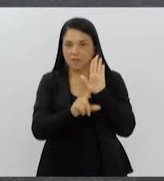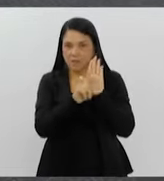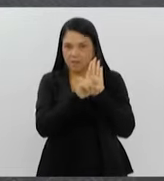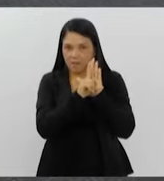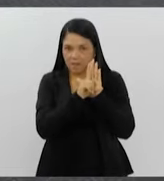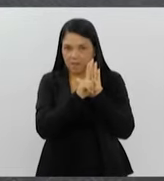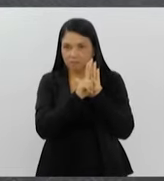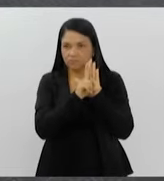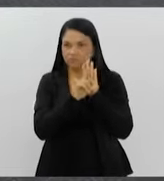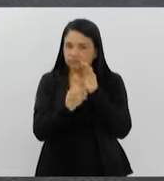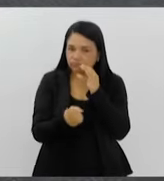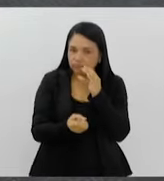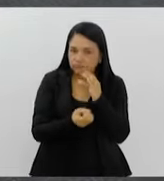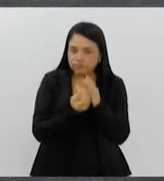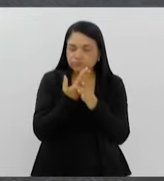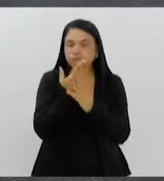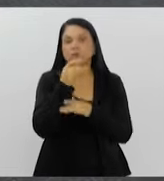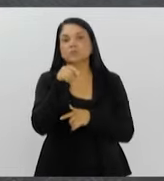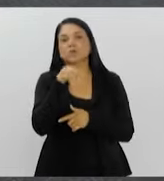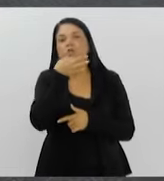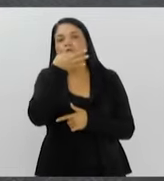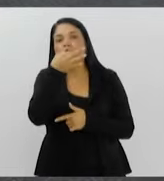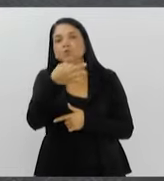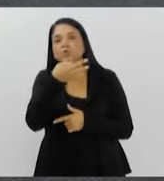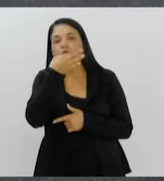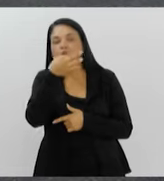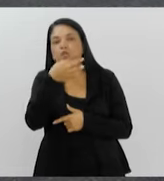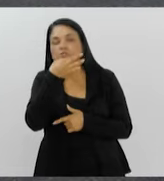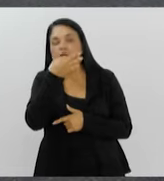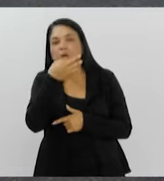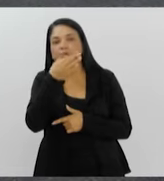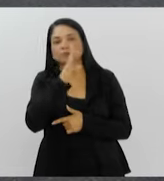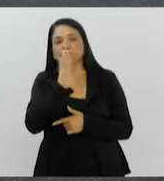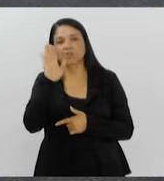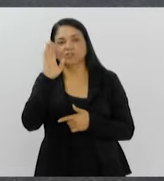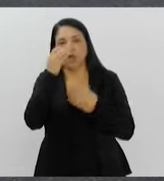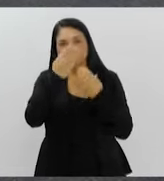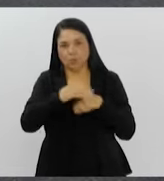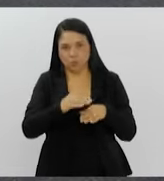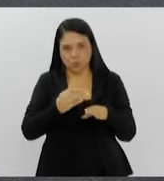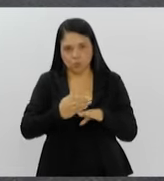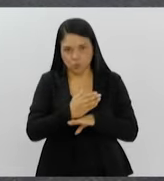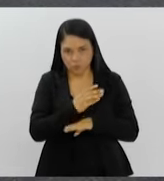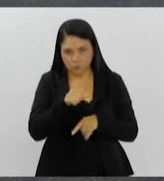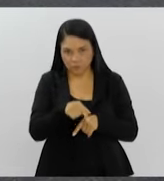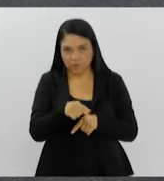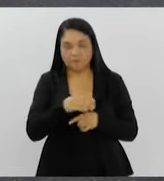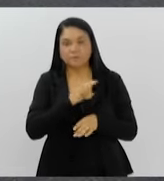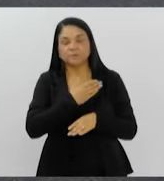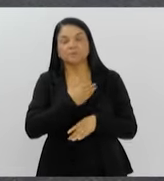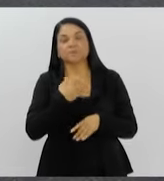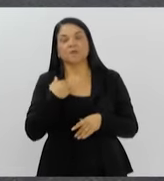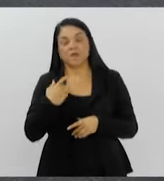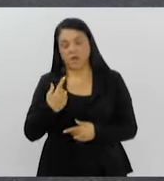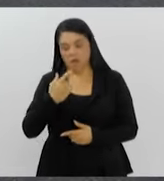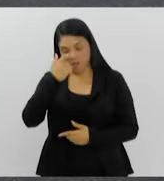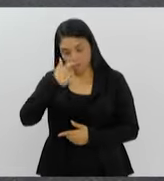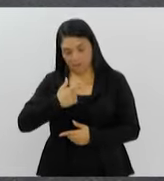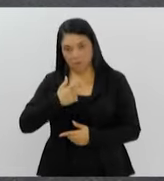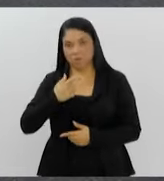construído a partir de uma sugestão dos próprios candidatos Deputado Luis Paulo e eu fizemos o